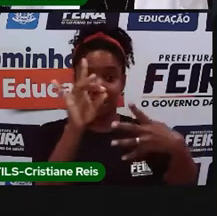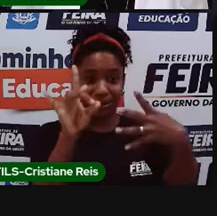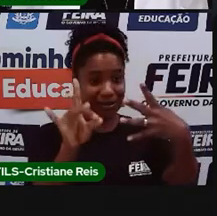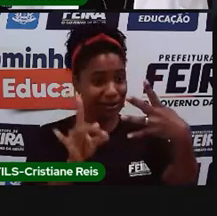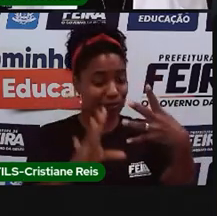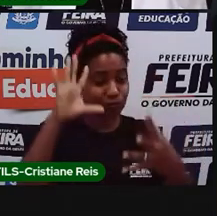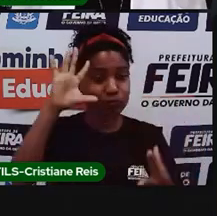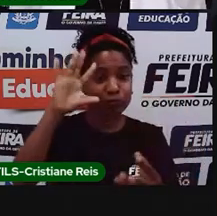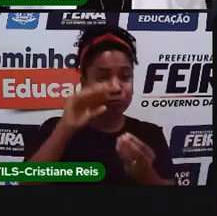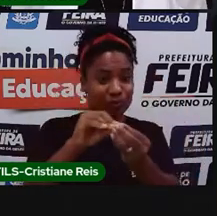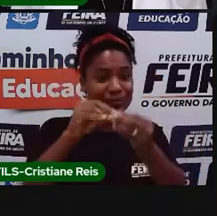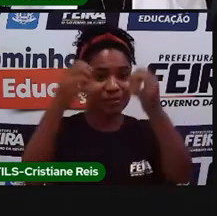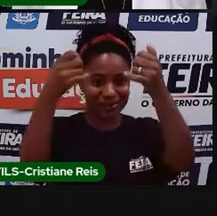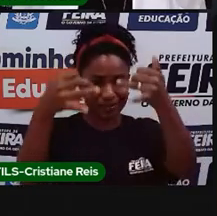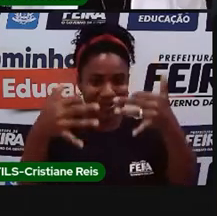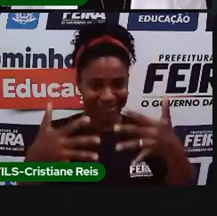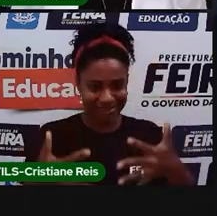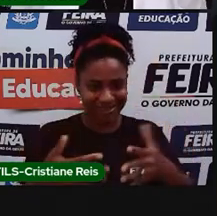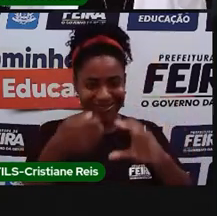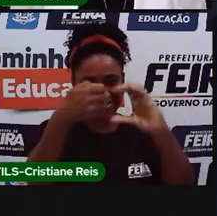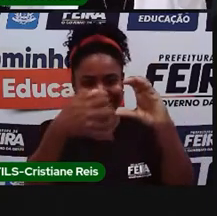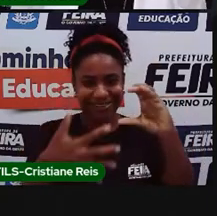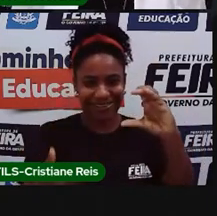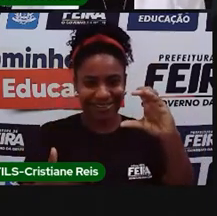quais são as características de cada um deles?